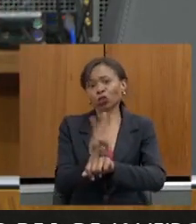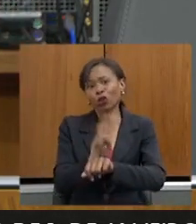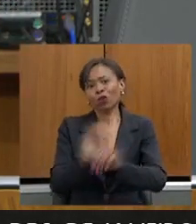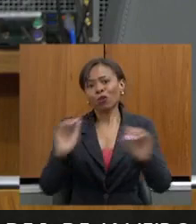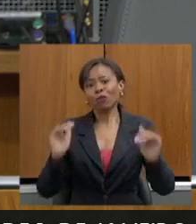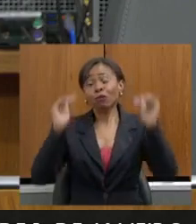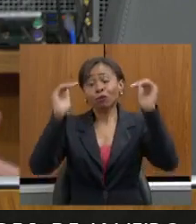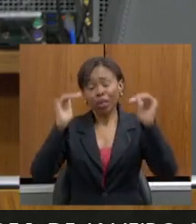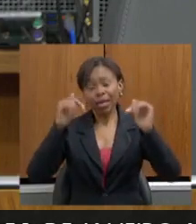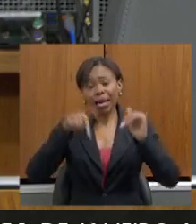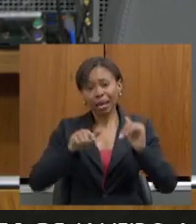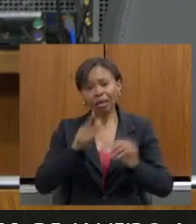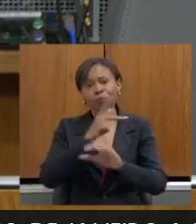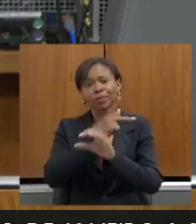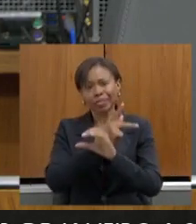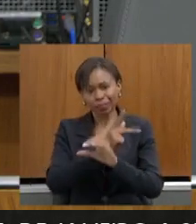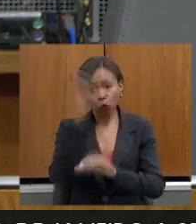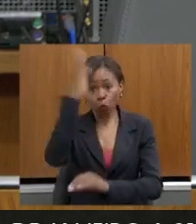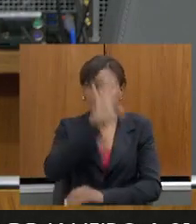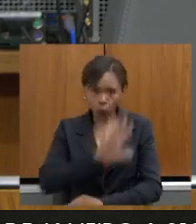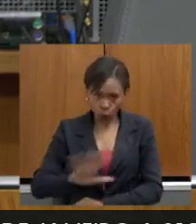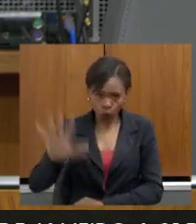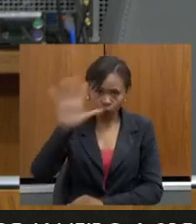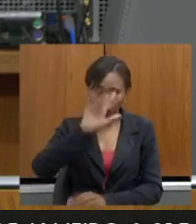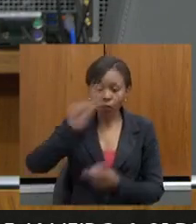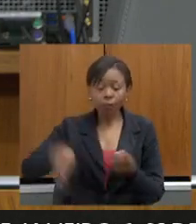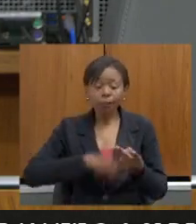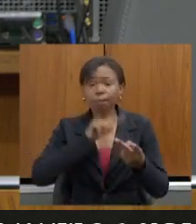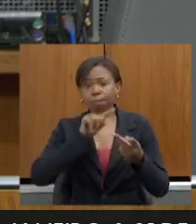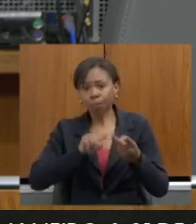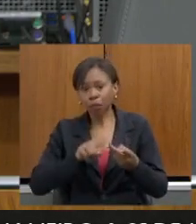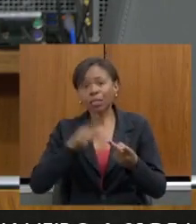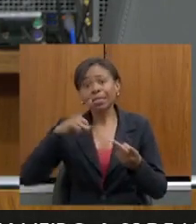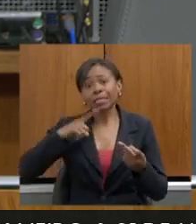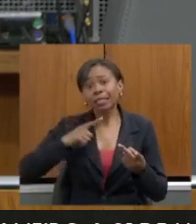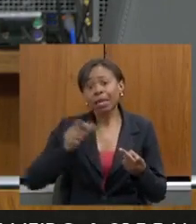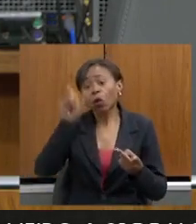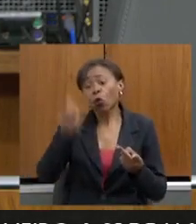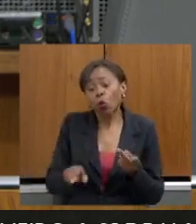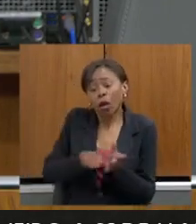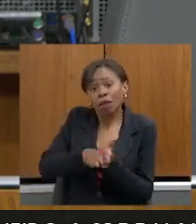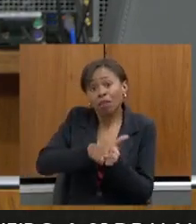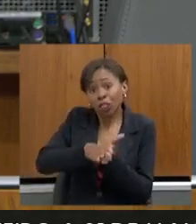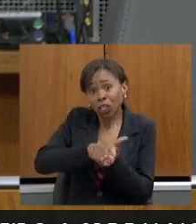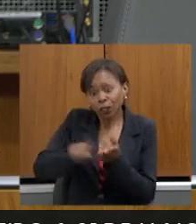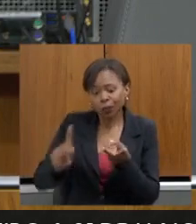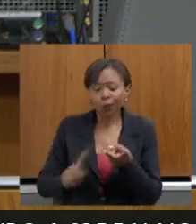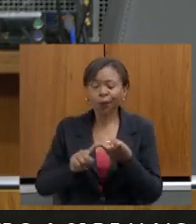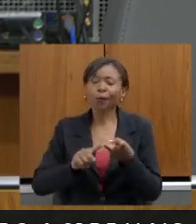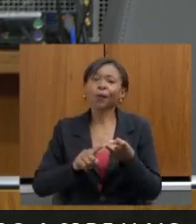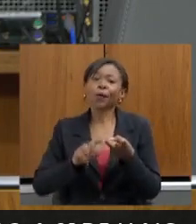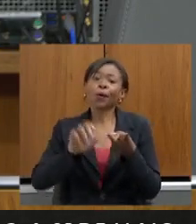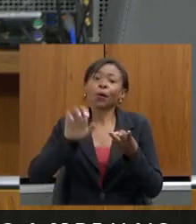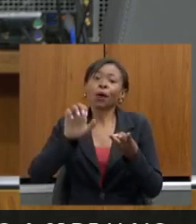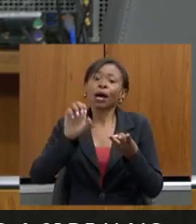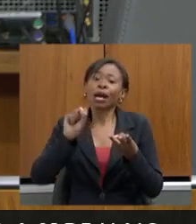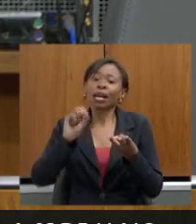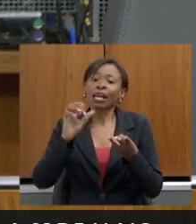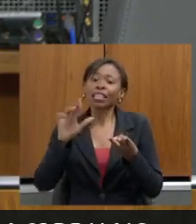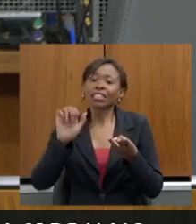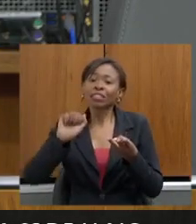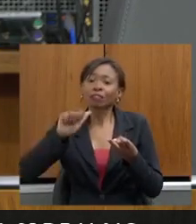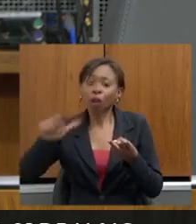comanda a instituição polícia civil no Brasil nós temos o investigador de polícia o escrivão de polícia e